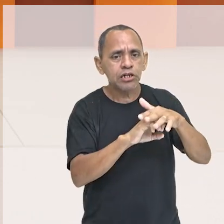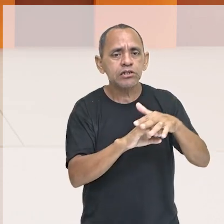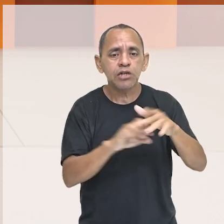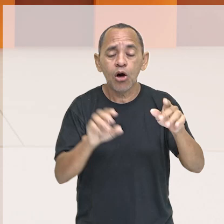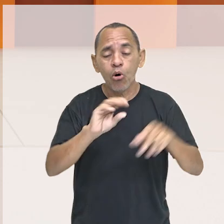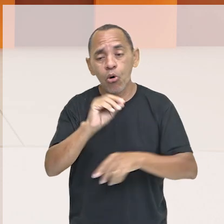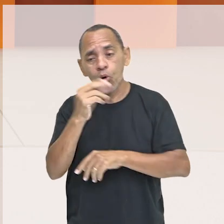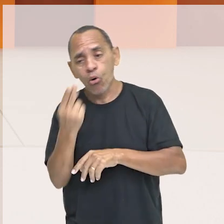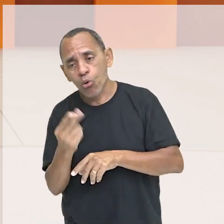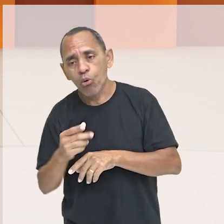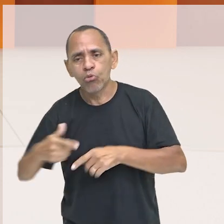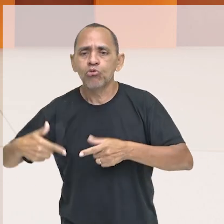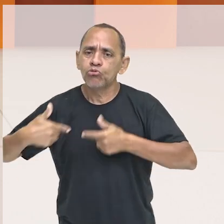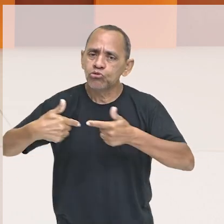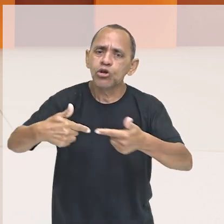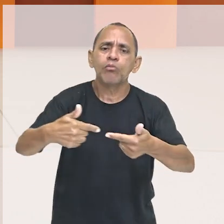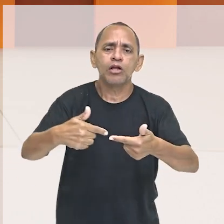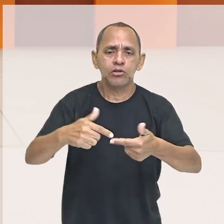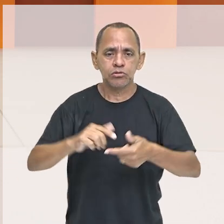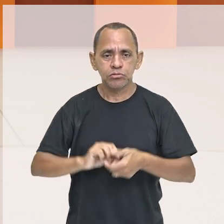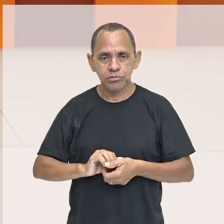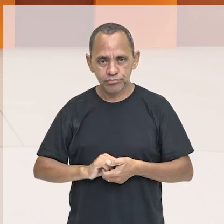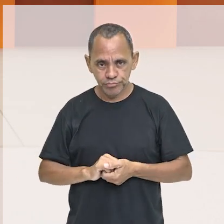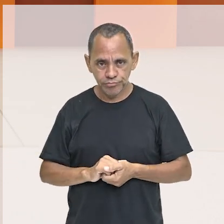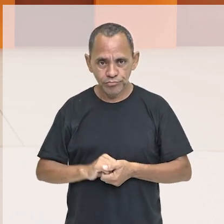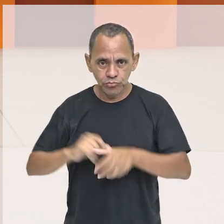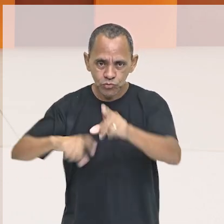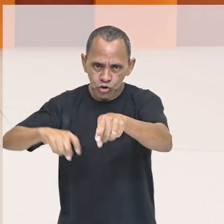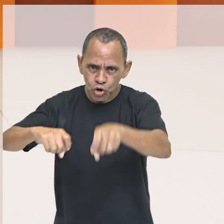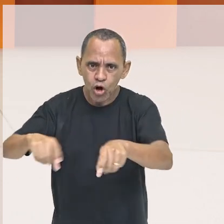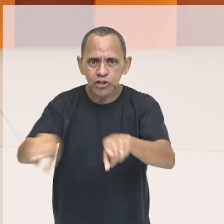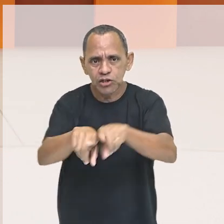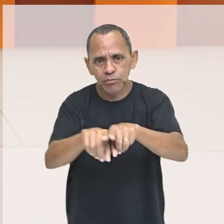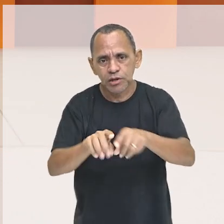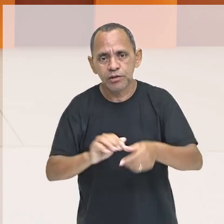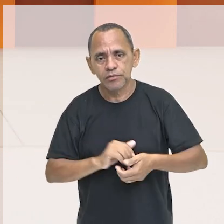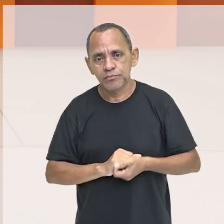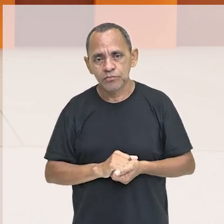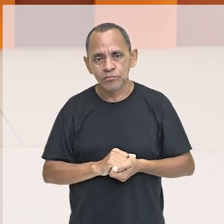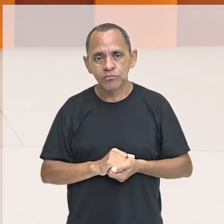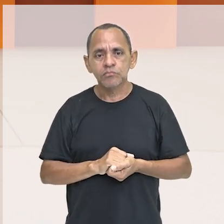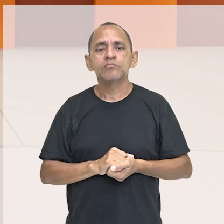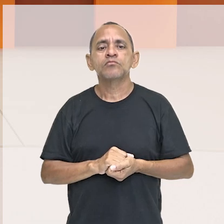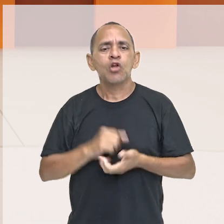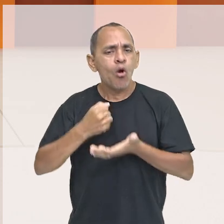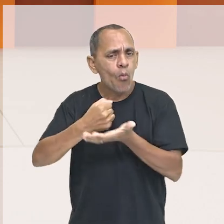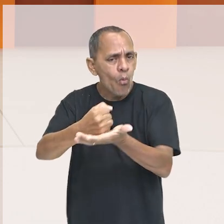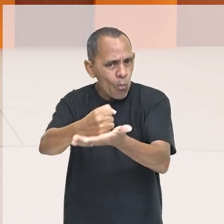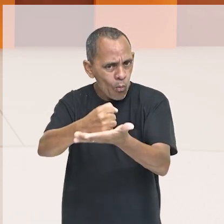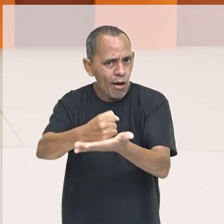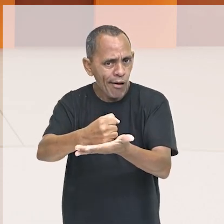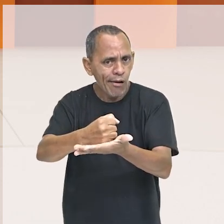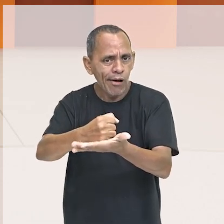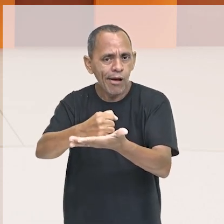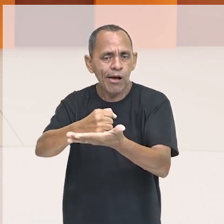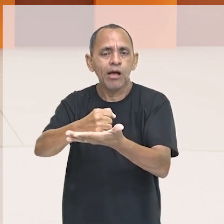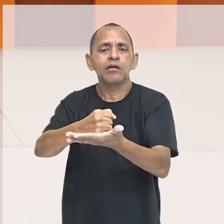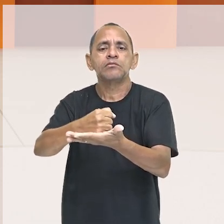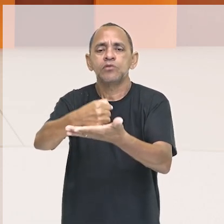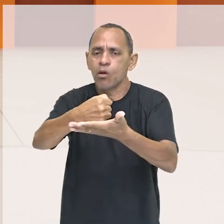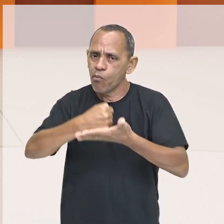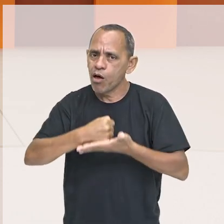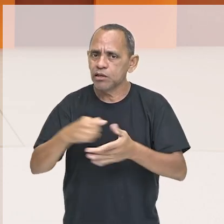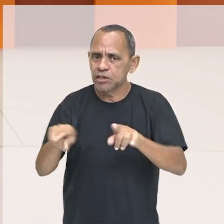exemplo. Aí nós temos o conflito, não é isso? Então, nós temos aí cooperação, competição e conflito.